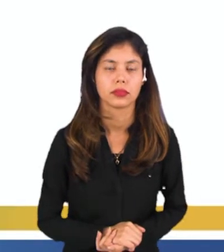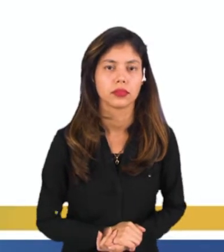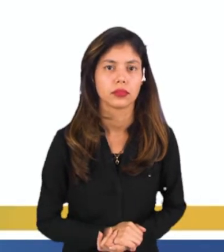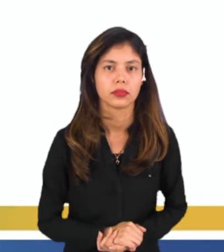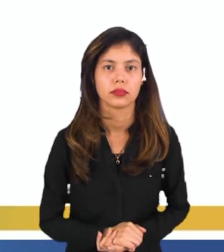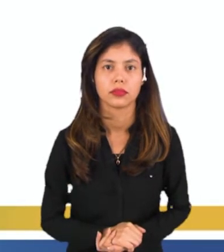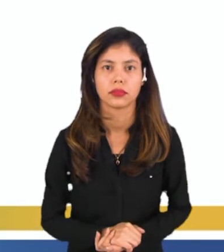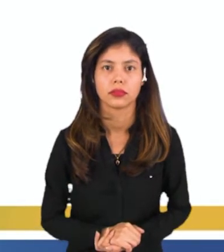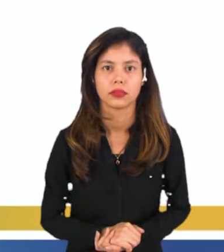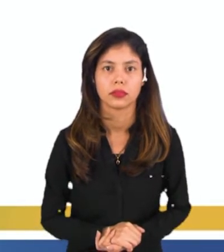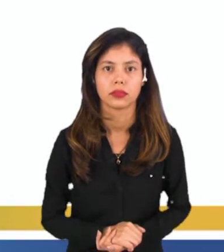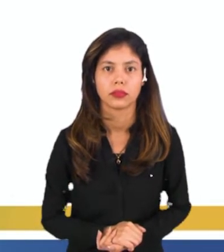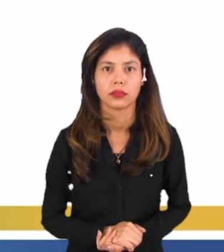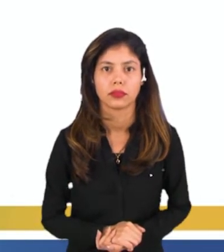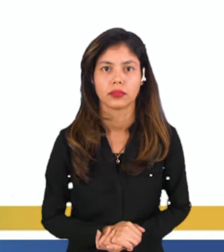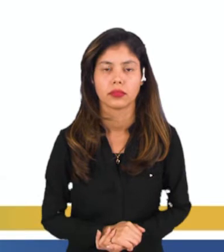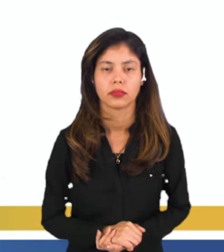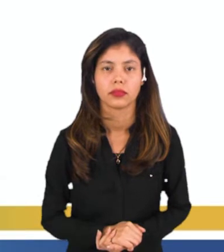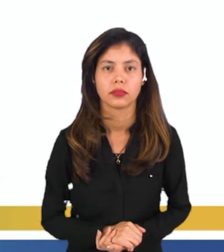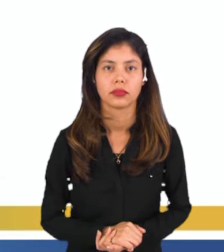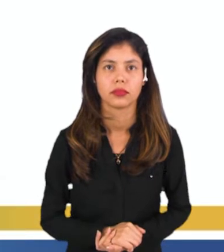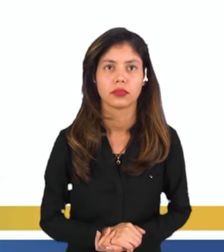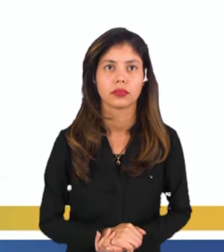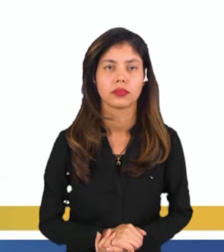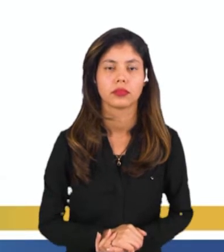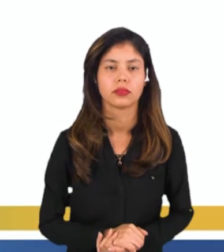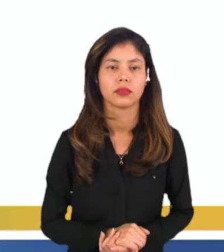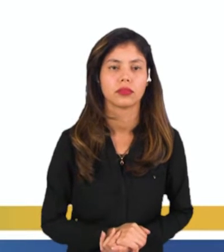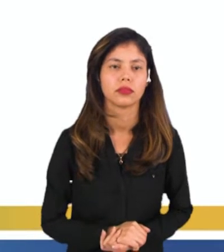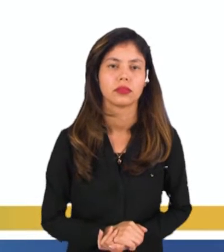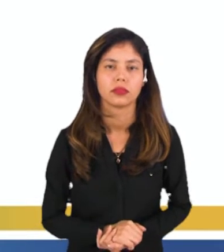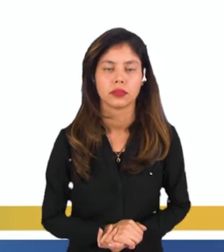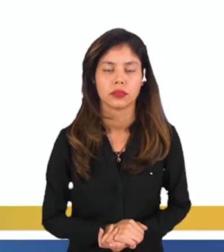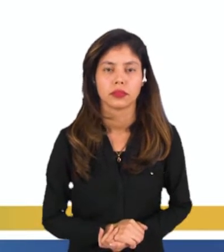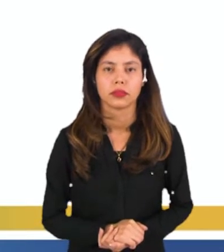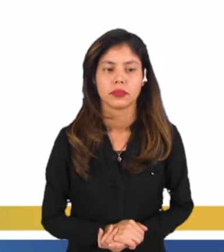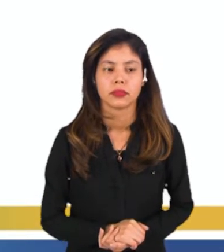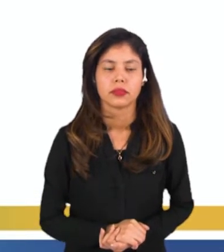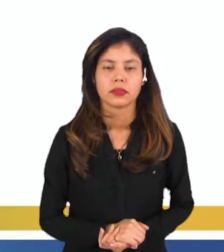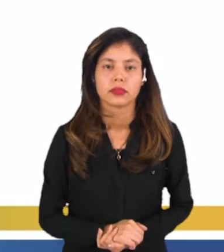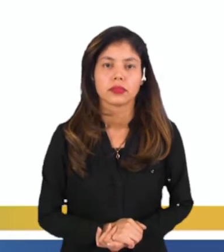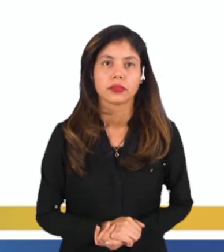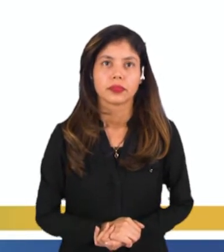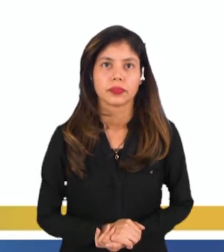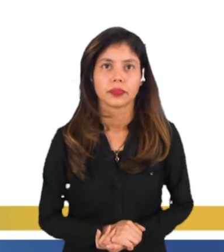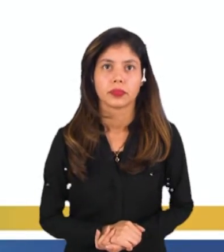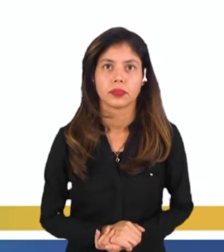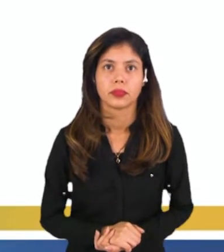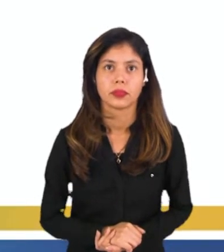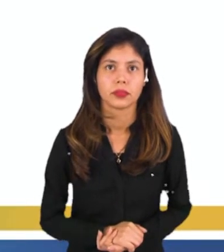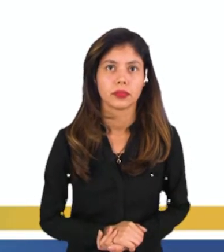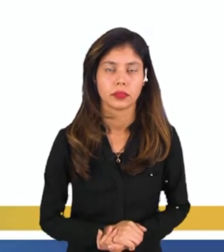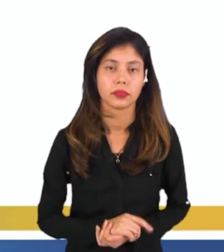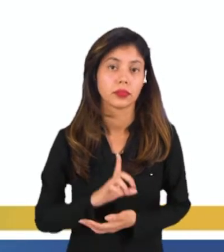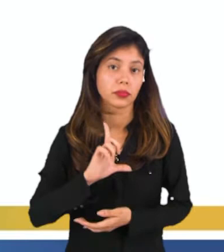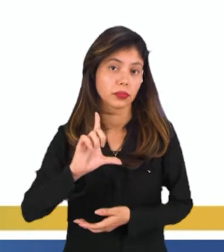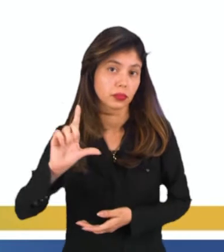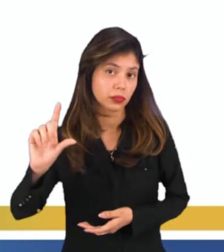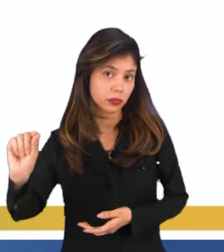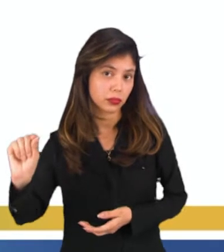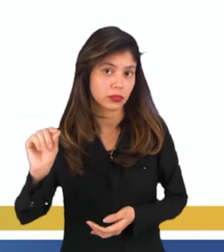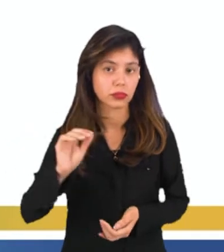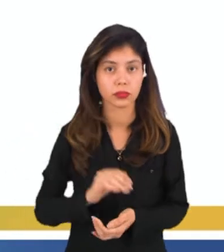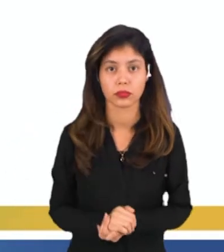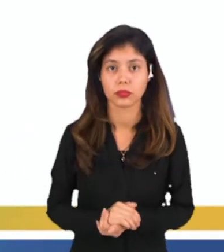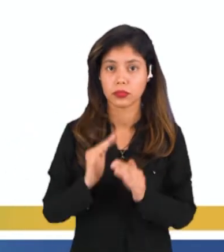ok? Então, gente, para resumir, em 1906, o pai dele saiu da cidade onde